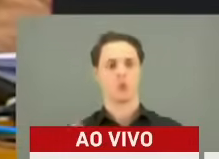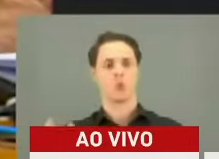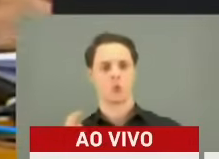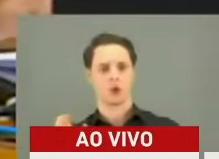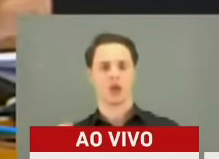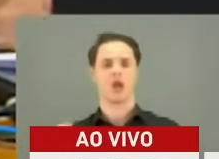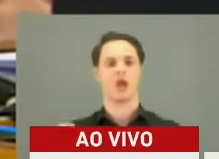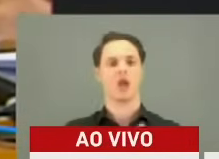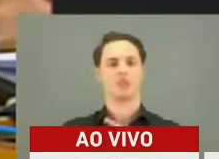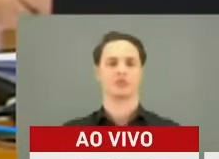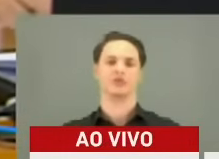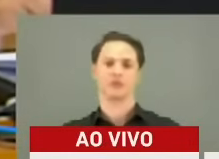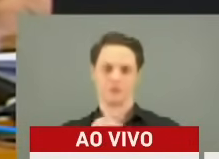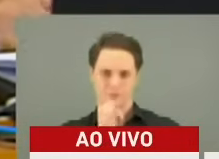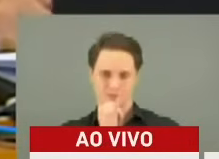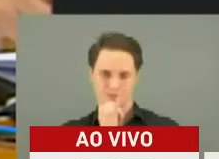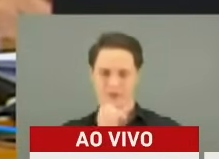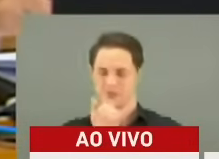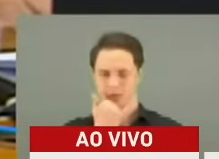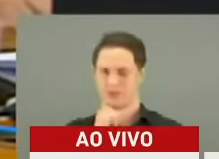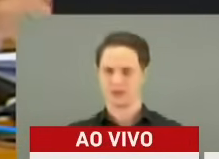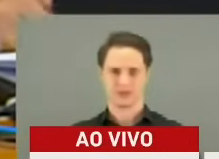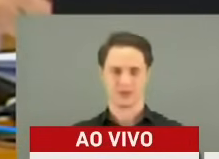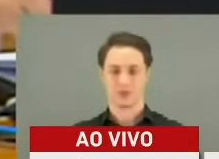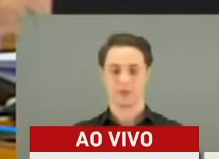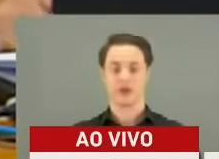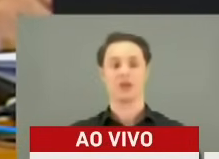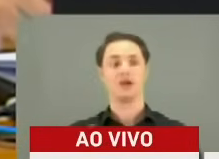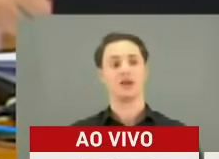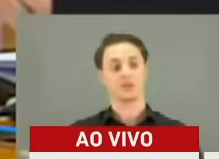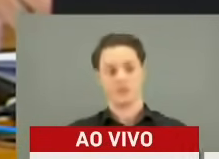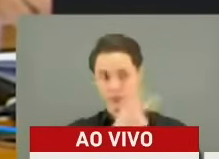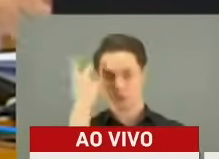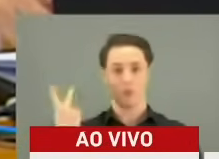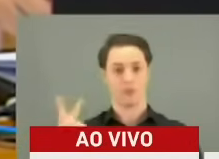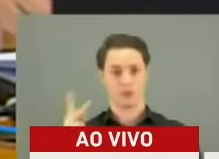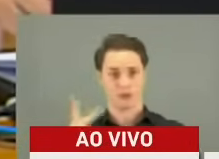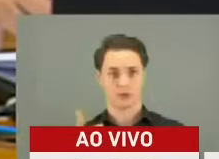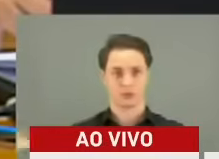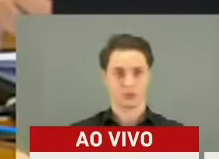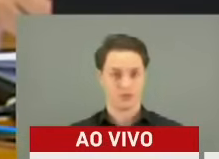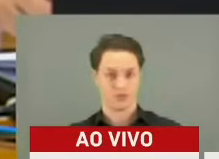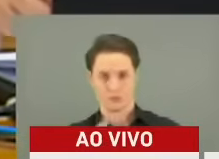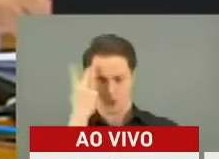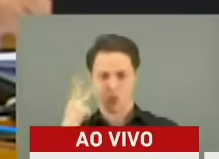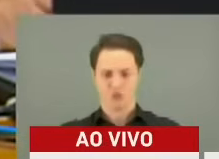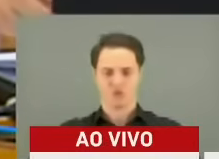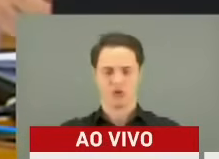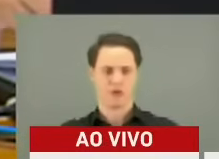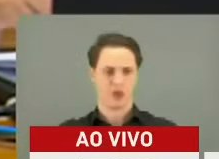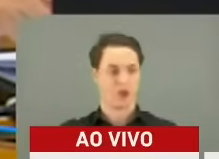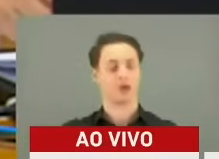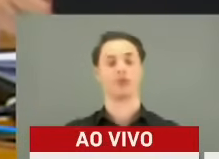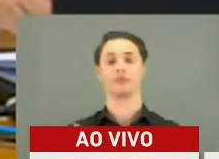um nordestino, e é impressionante, né, o duplo padrão, né, de moralidades da esquerda, né? O Lula, né, durante todo esse tempo que ele